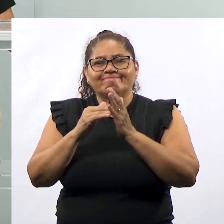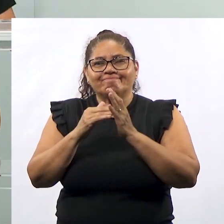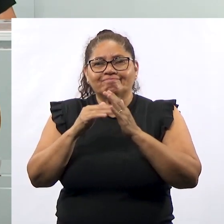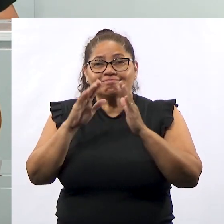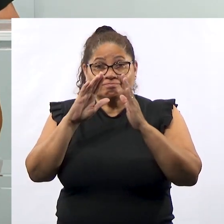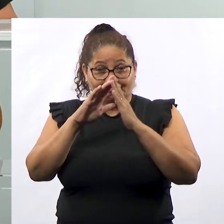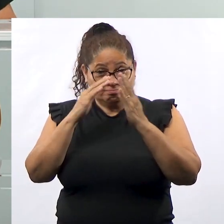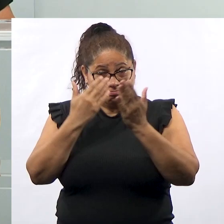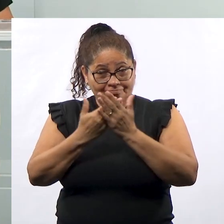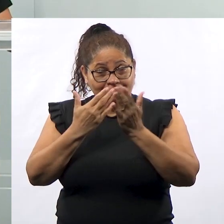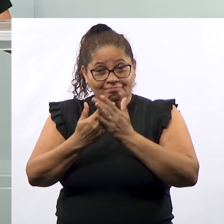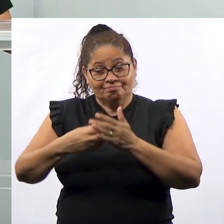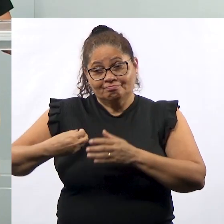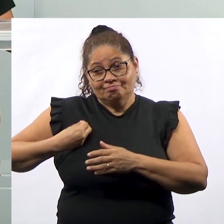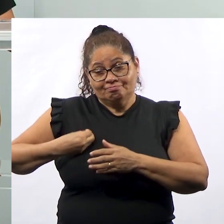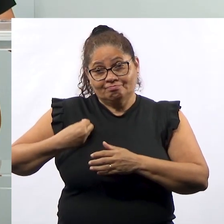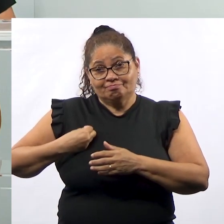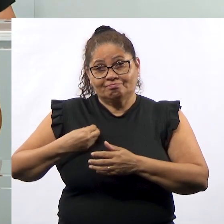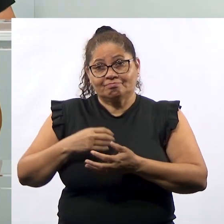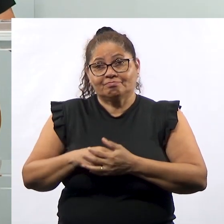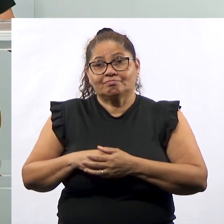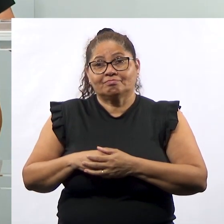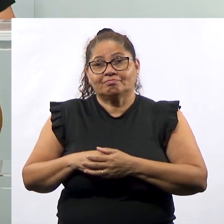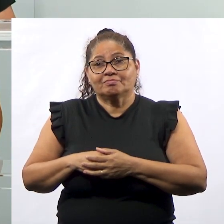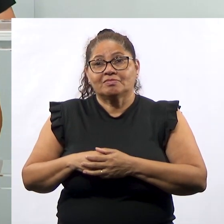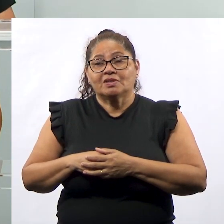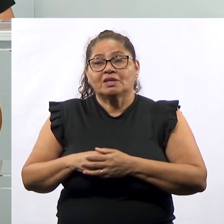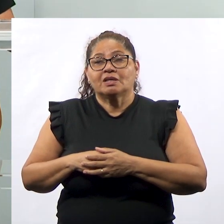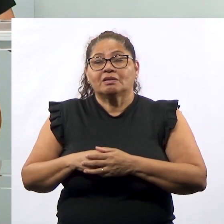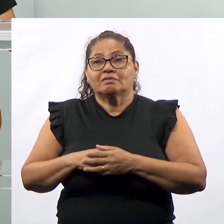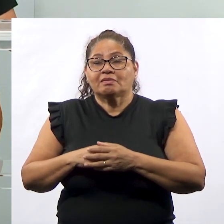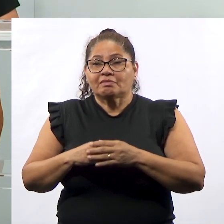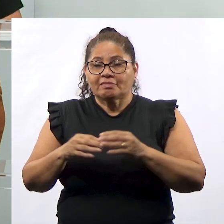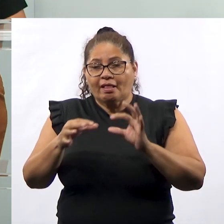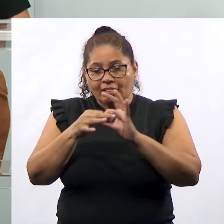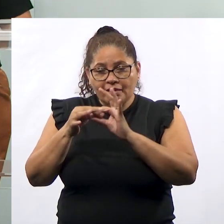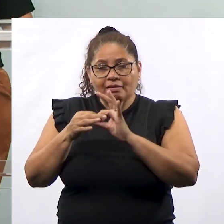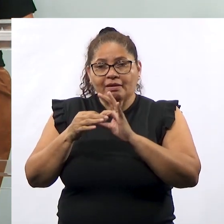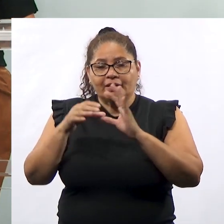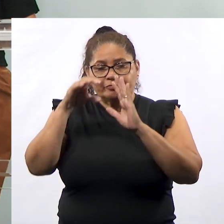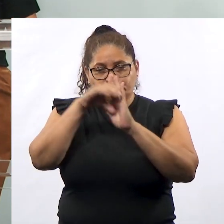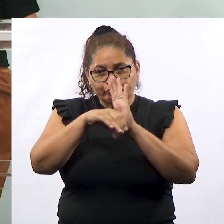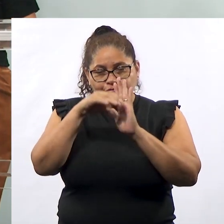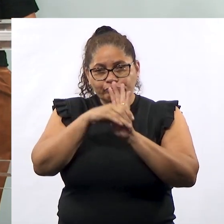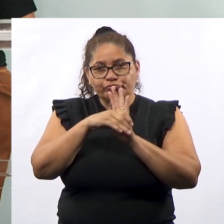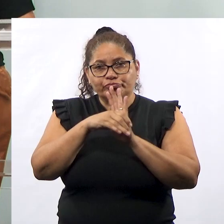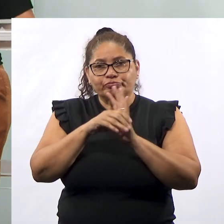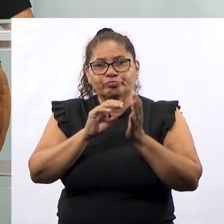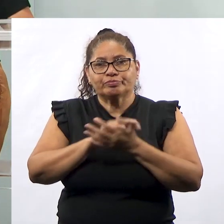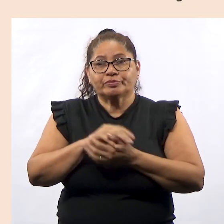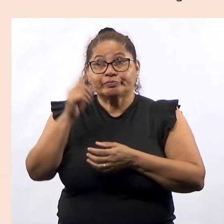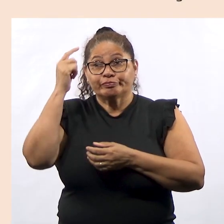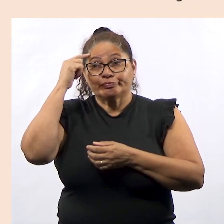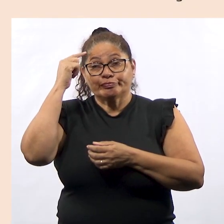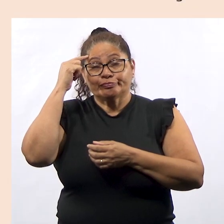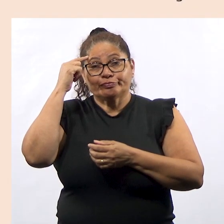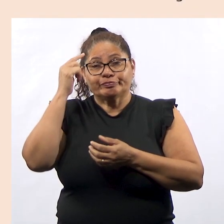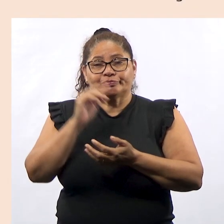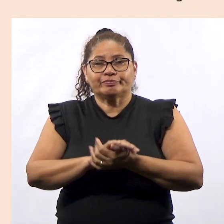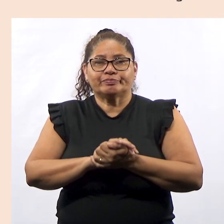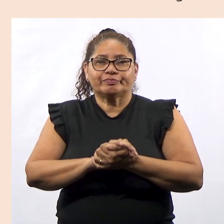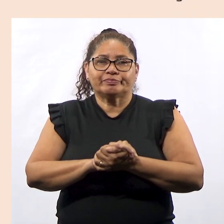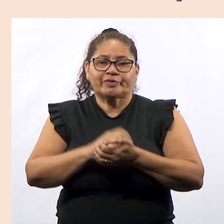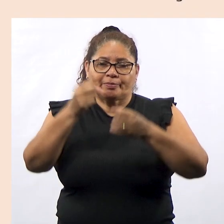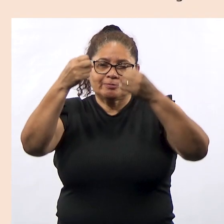da nossa vida? Todo esse tempo faz parte de um currículo. Então, já pensando nisso,